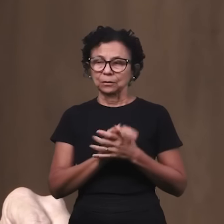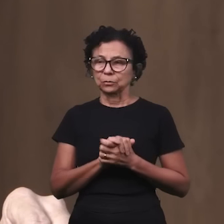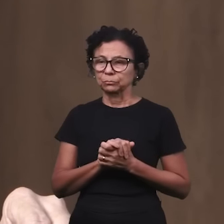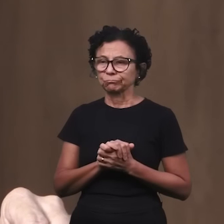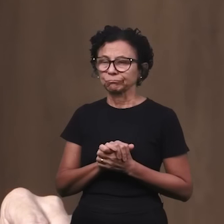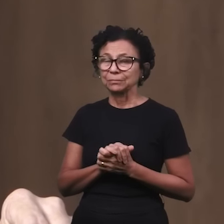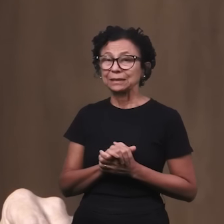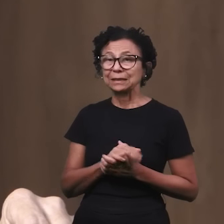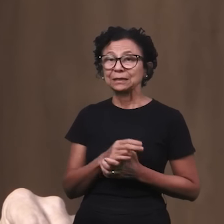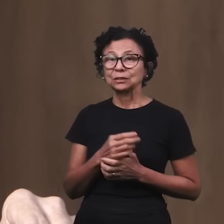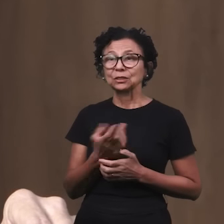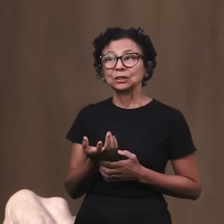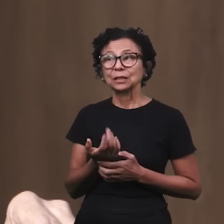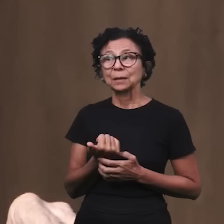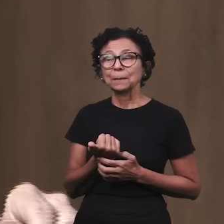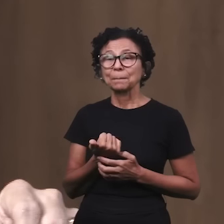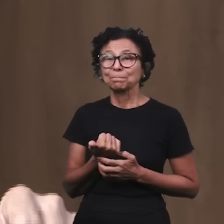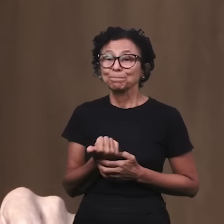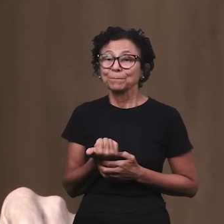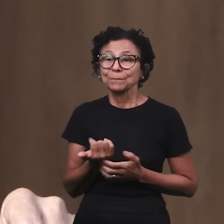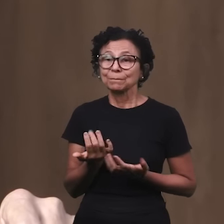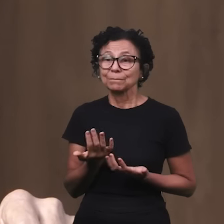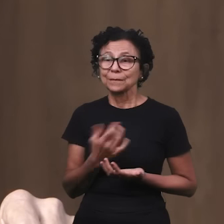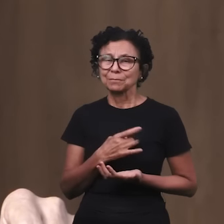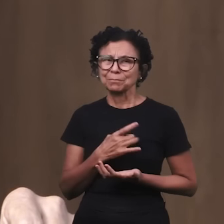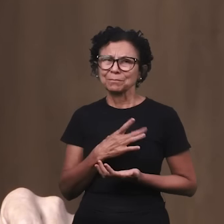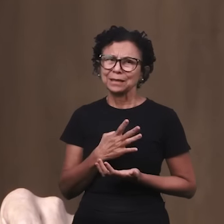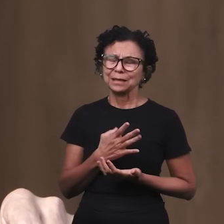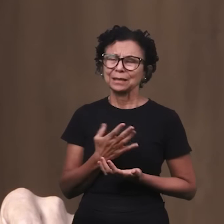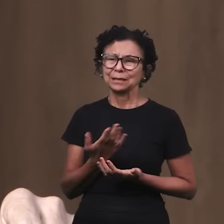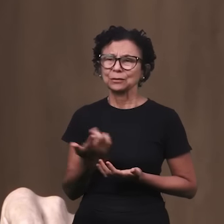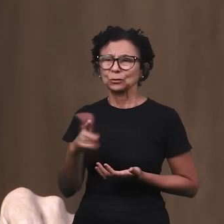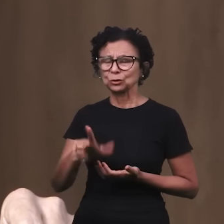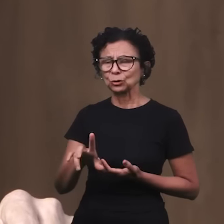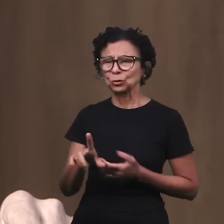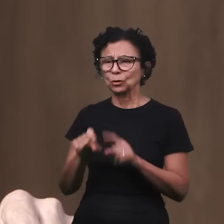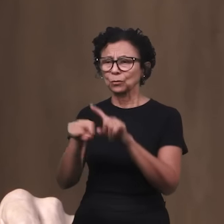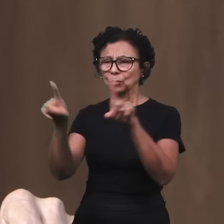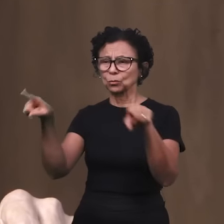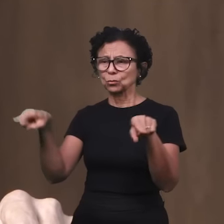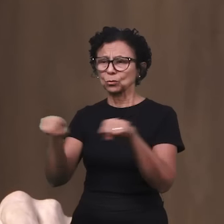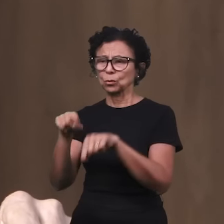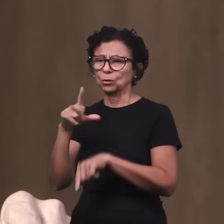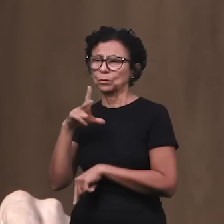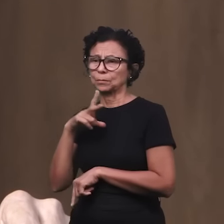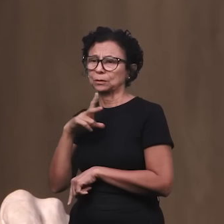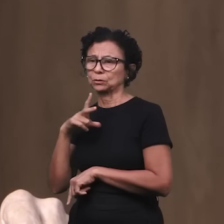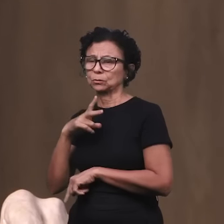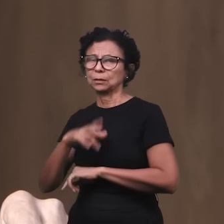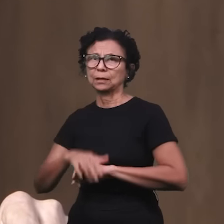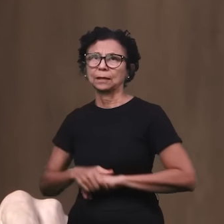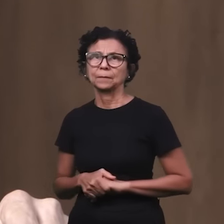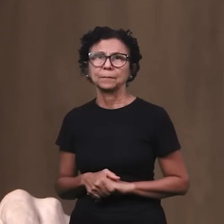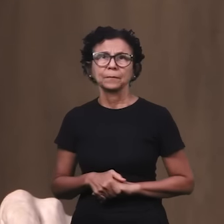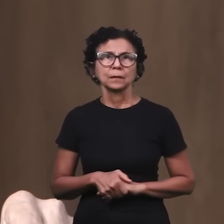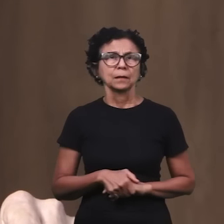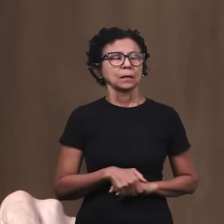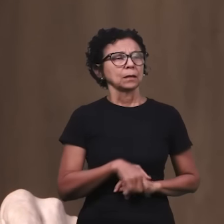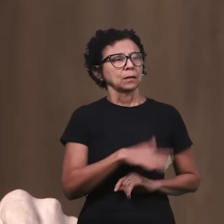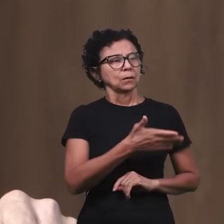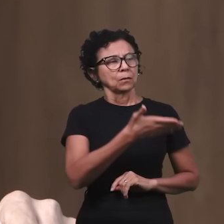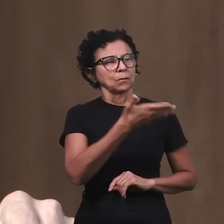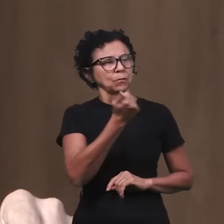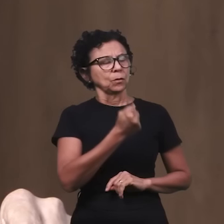particular. E aí, ele falou comigo. Eu peguei, entrei no carro, botei ele no carro, falei, vamos lá na sua cidade. Fomos lá na